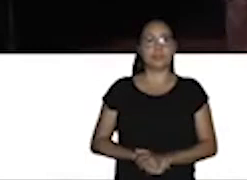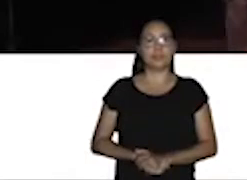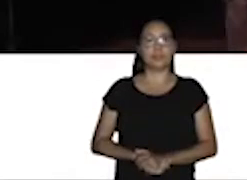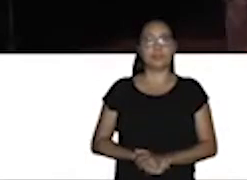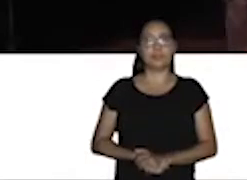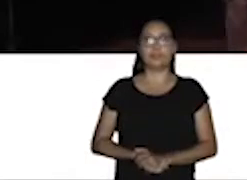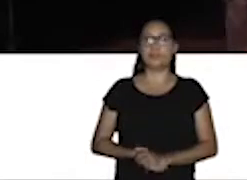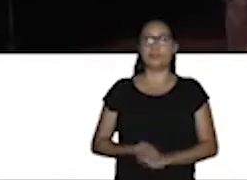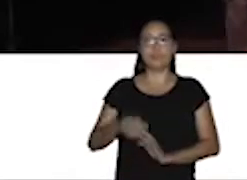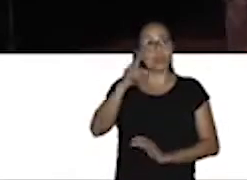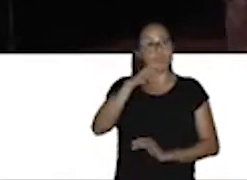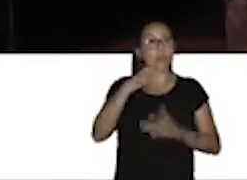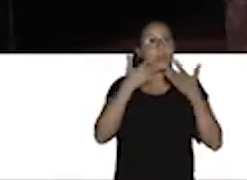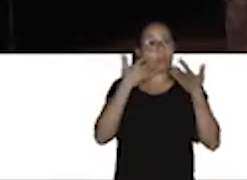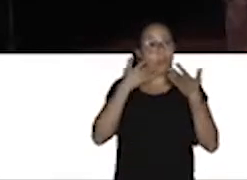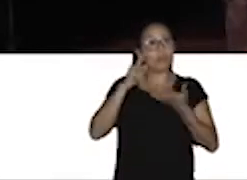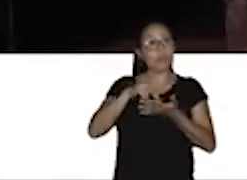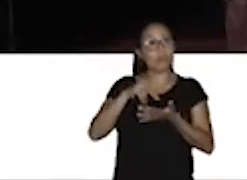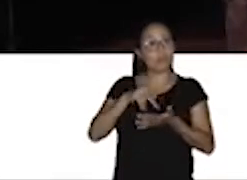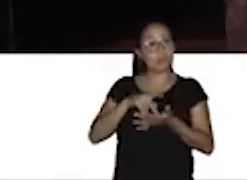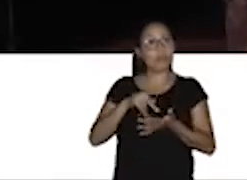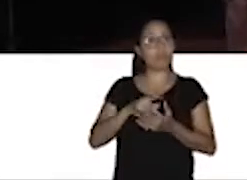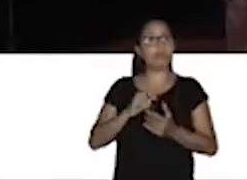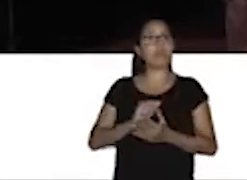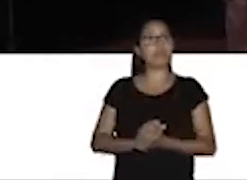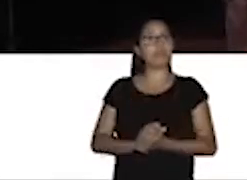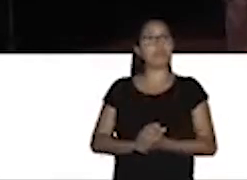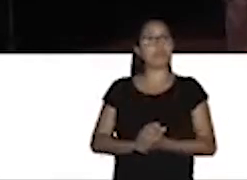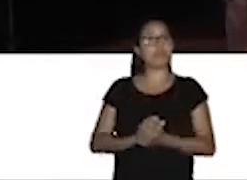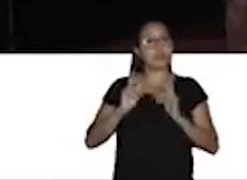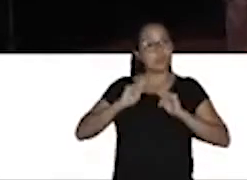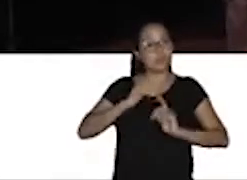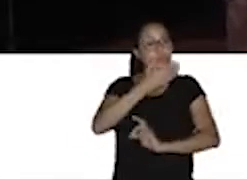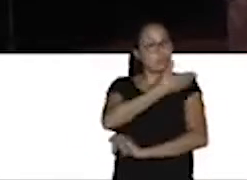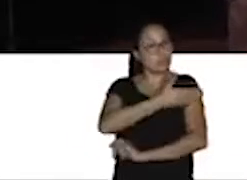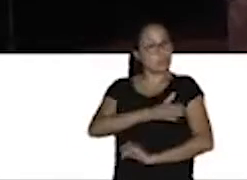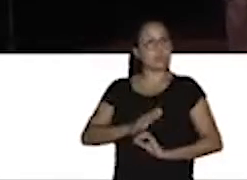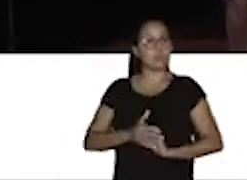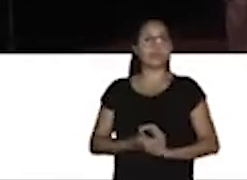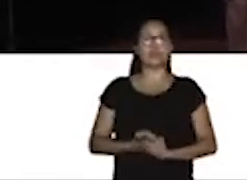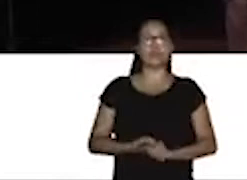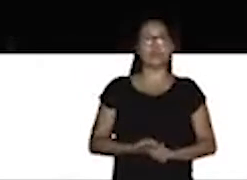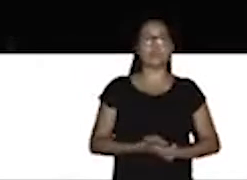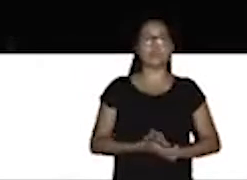Aquilo ali é o teatro verdadeiro, rapaz. Tá louco? O Rodrigo tá acostumado, né, Rodrigo? Tá louco, rapaz, isso aí.